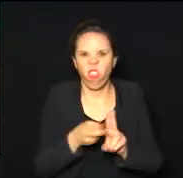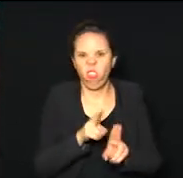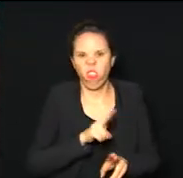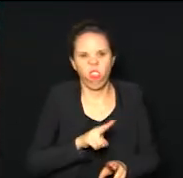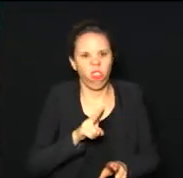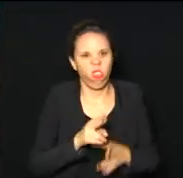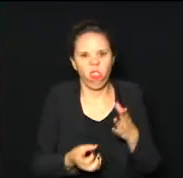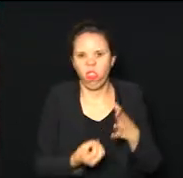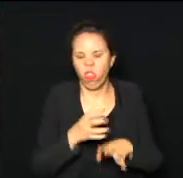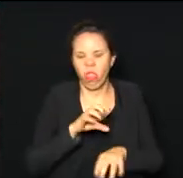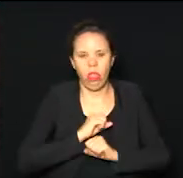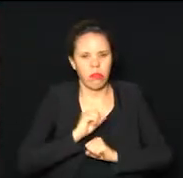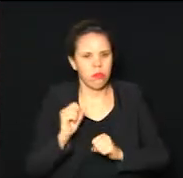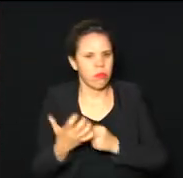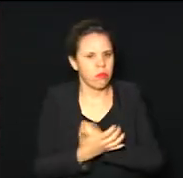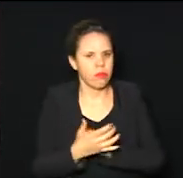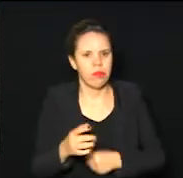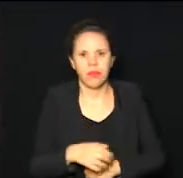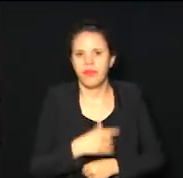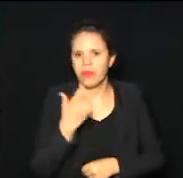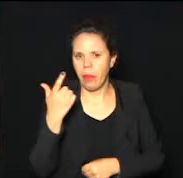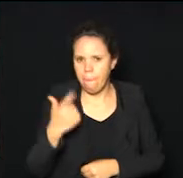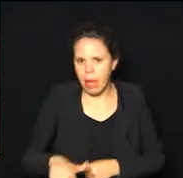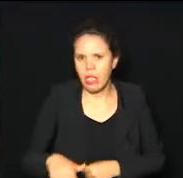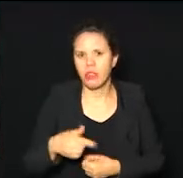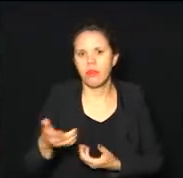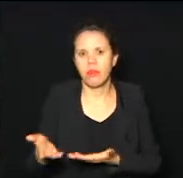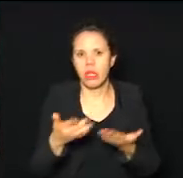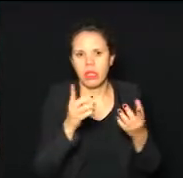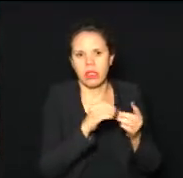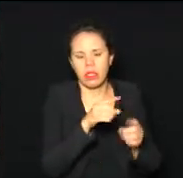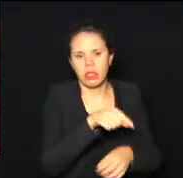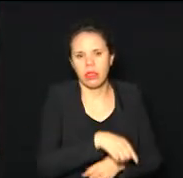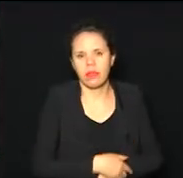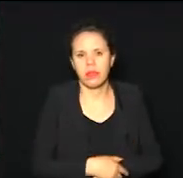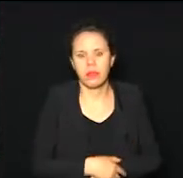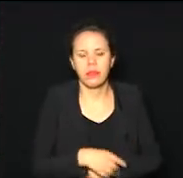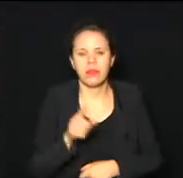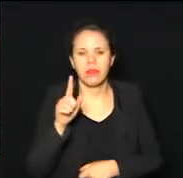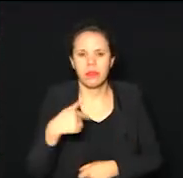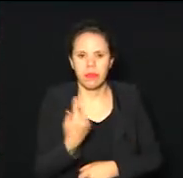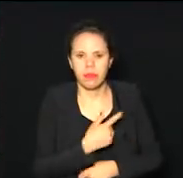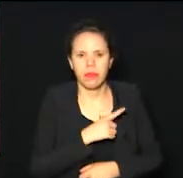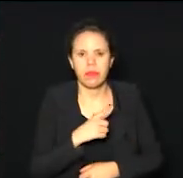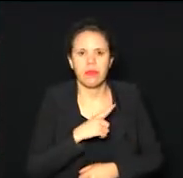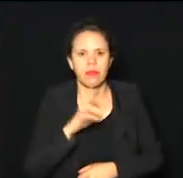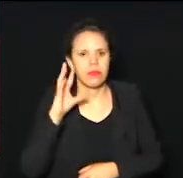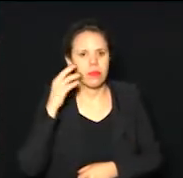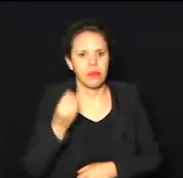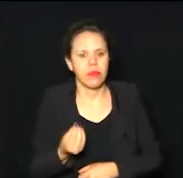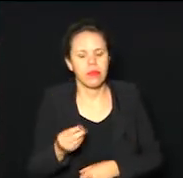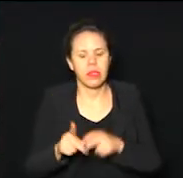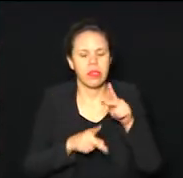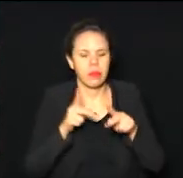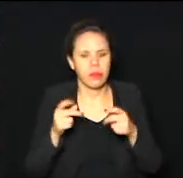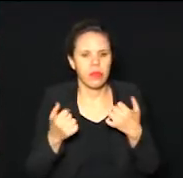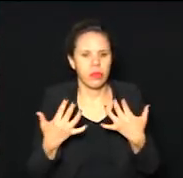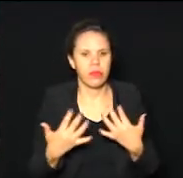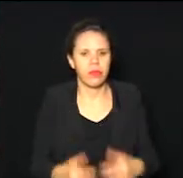caso, não sendo mais um para eles atenderem. Então, é isso que nós temos que entender como população.